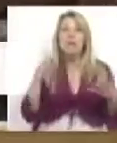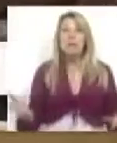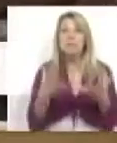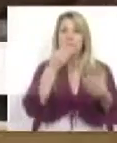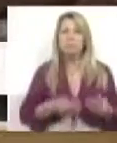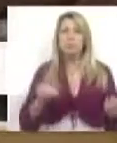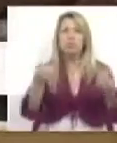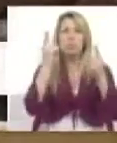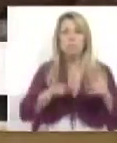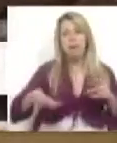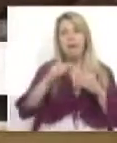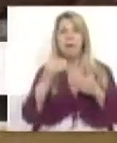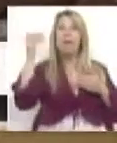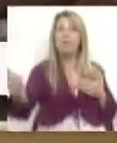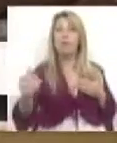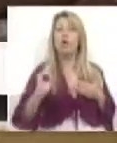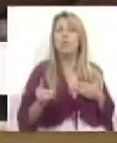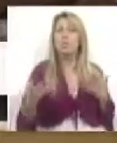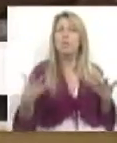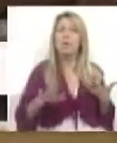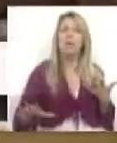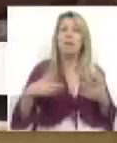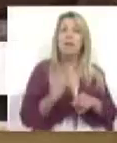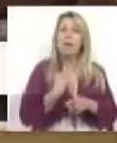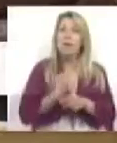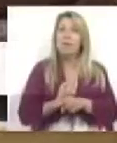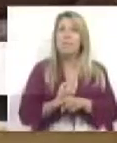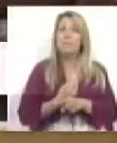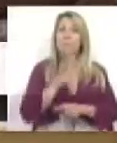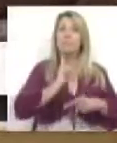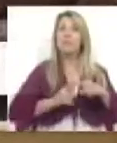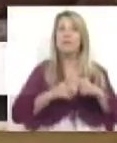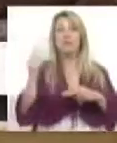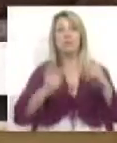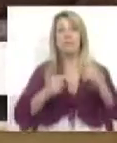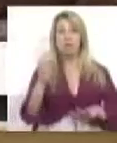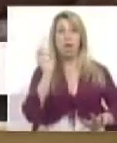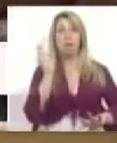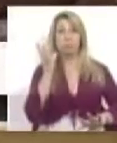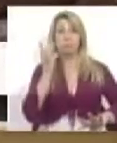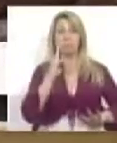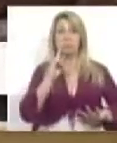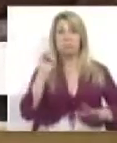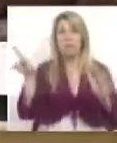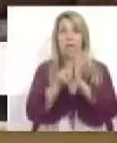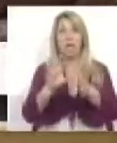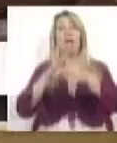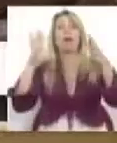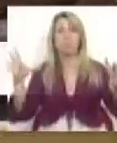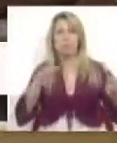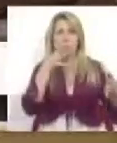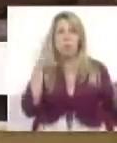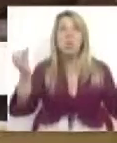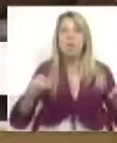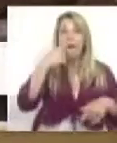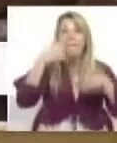zona ultraperiférica daquilo que são instrumentos de benefício fiscal ilegal absolutamente injustificados. Os cidadãos da